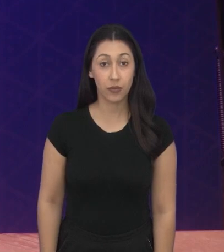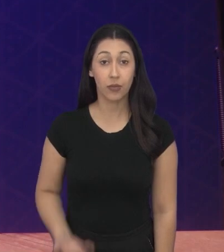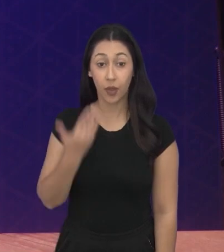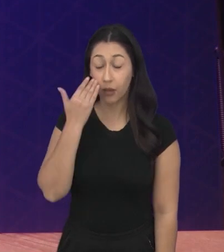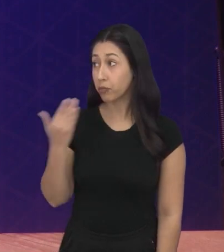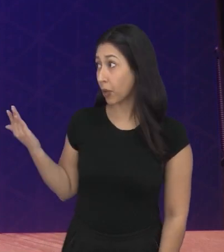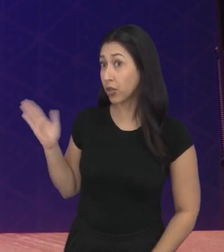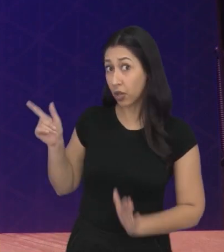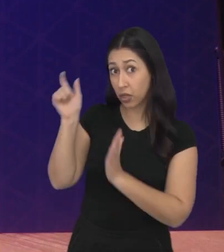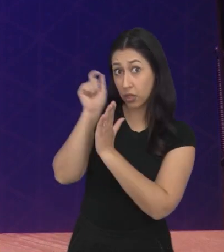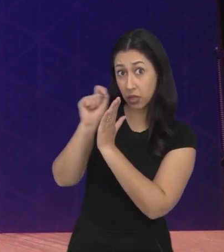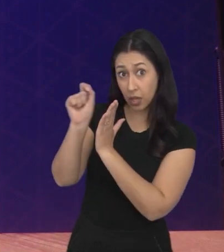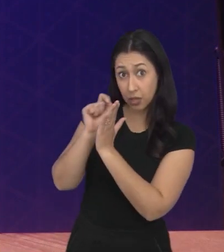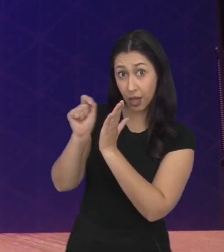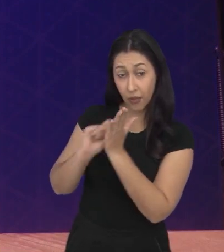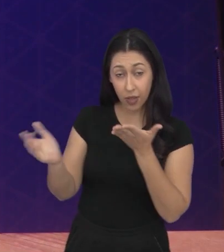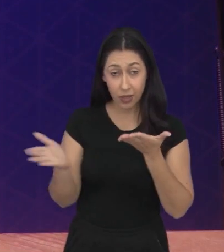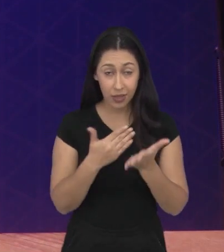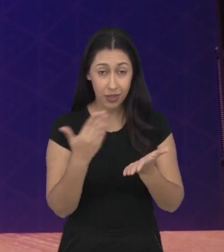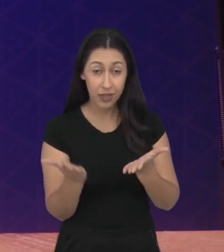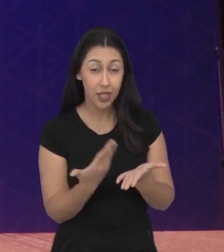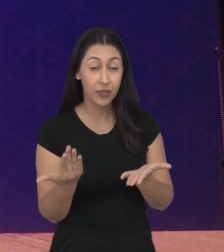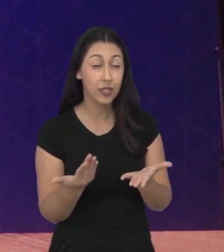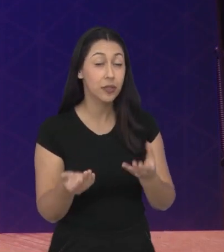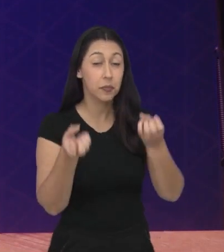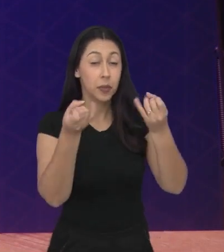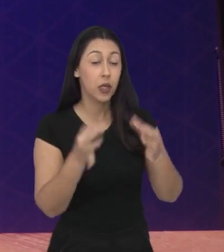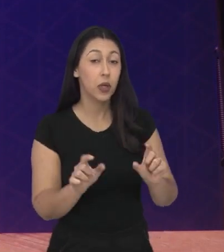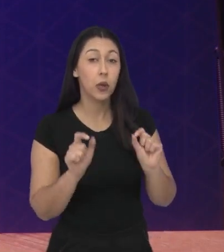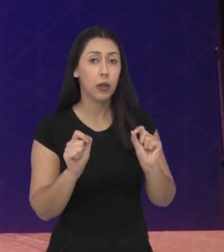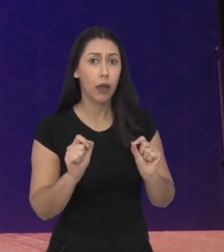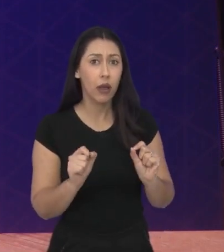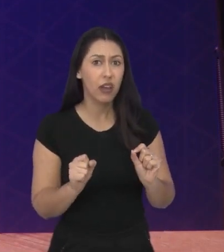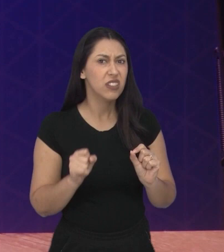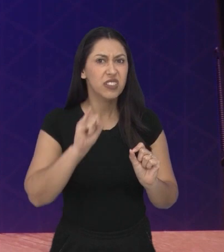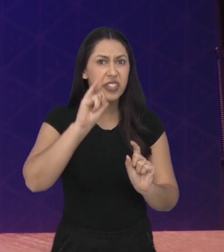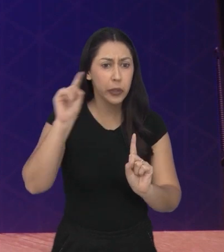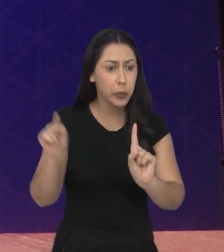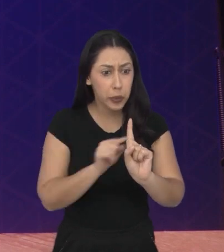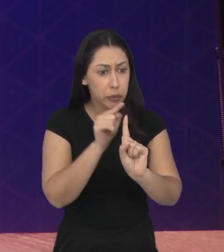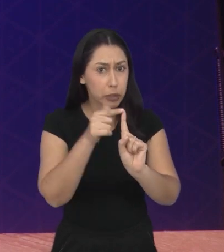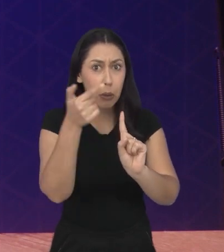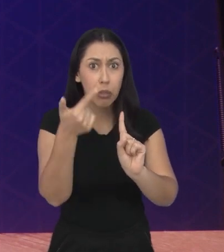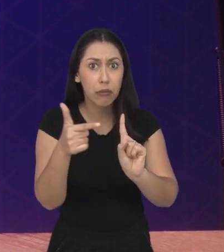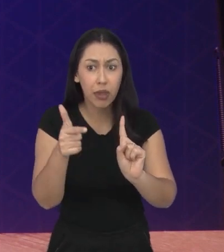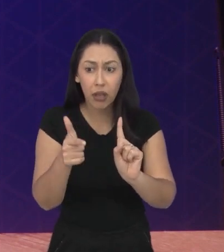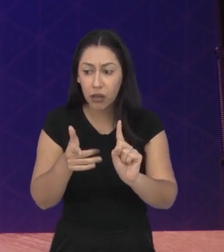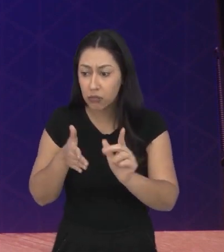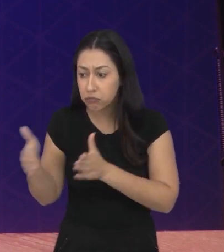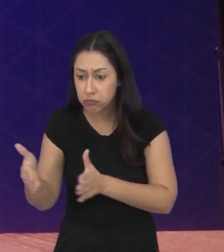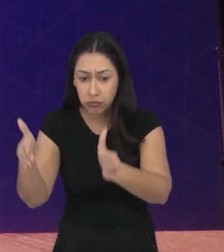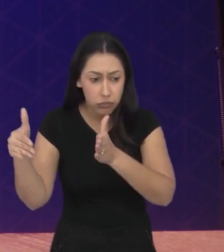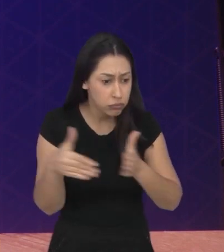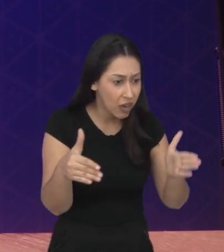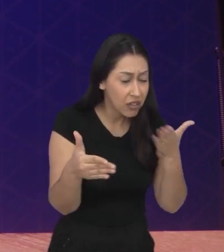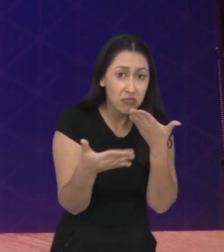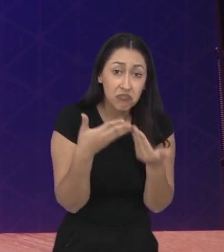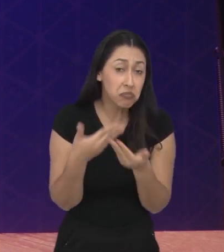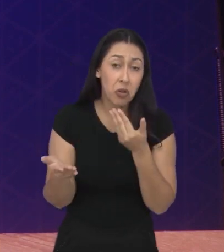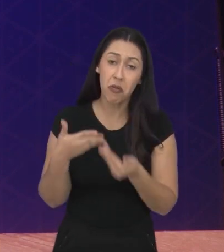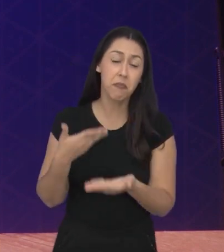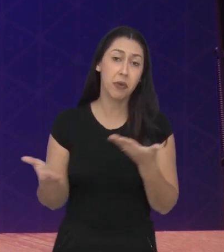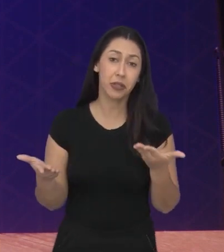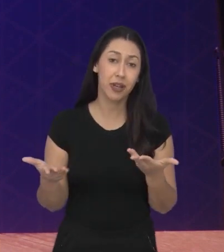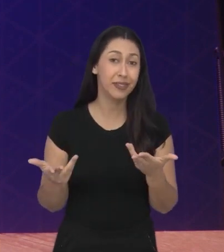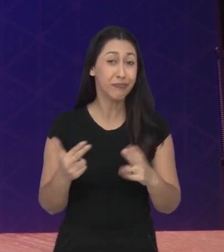Como escreveu Lewis Carroll em seu livro Alice no País das Maravilhas, se você não sabe para onde ir, qualquer caminho serve. E assim